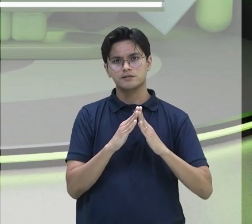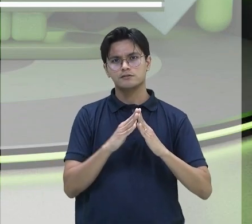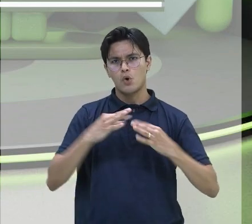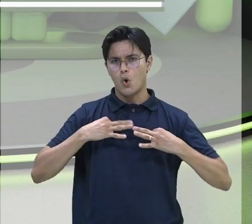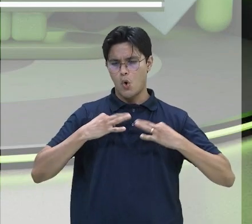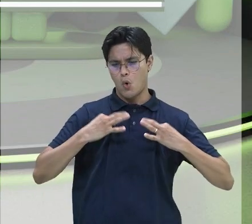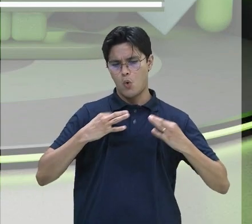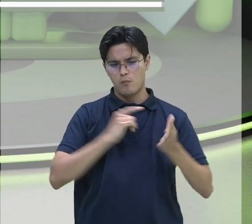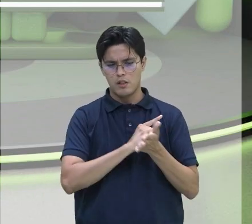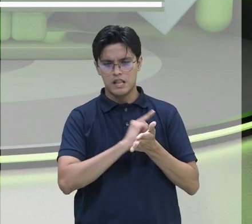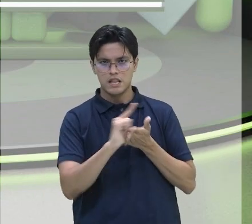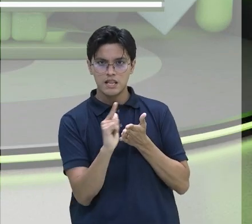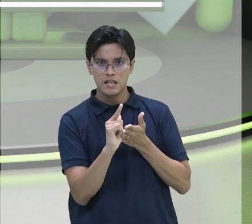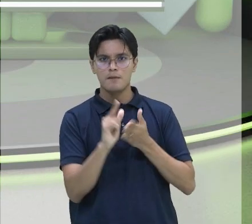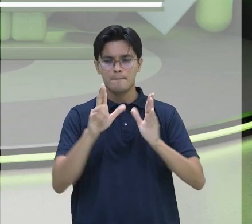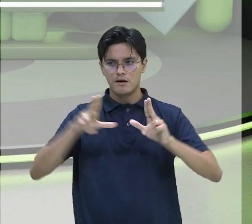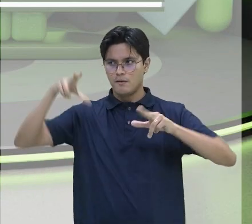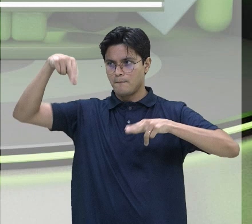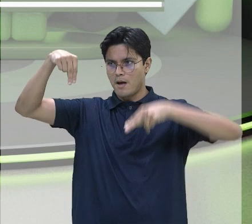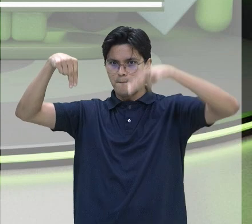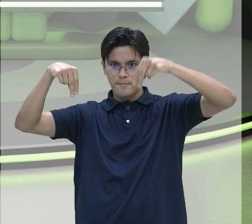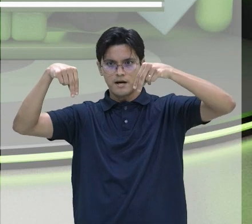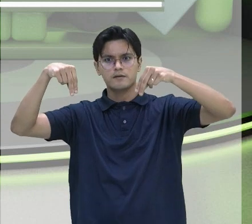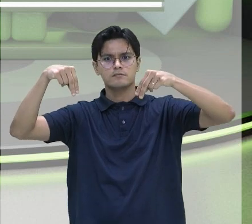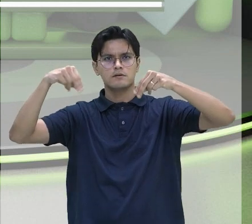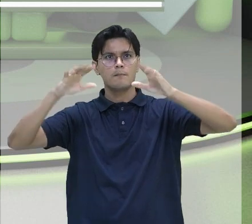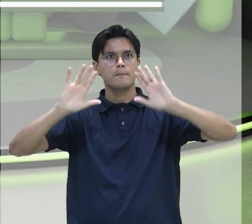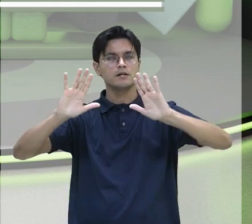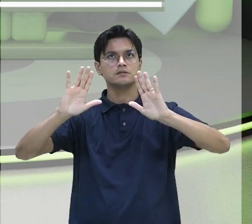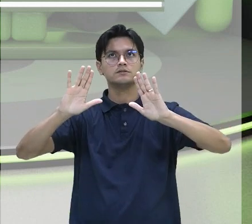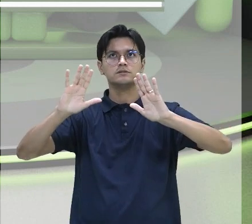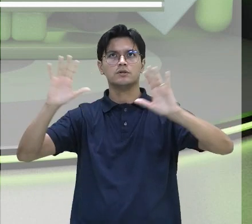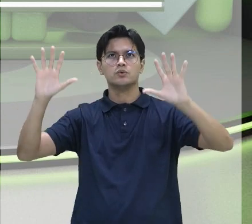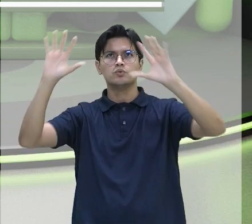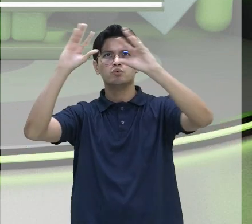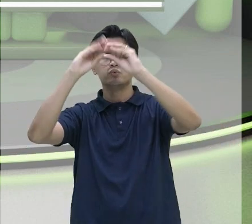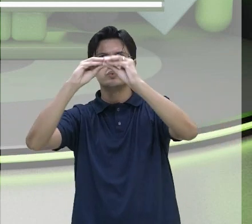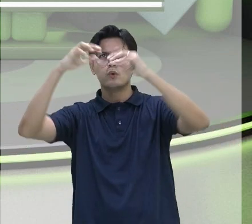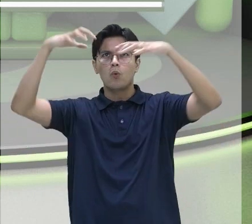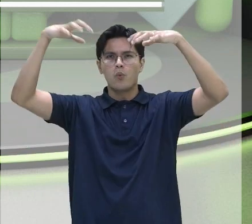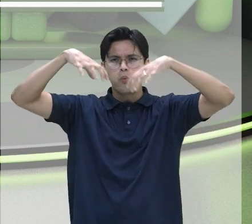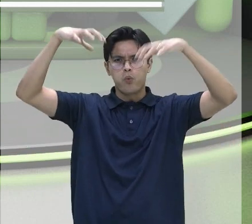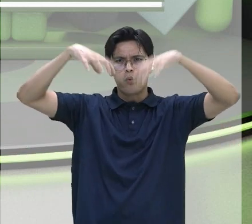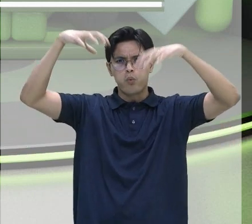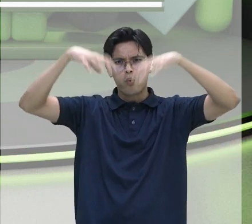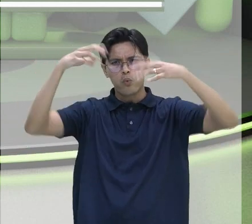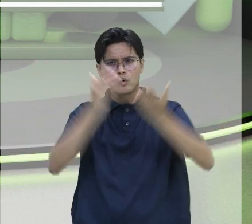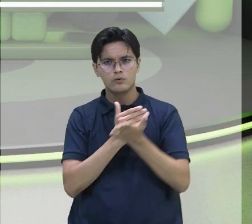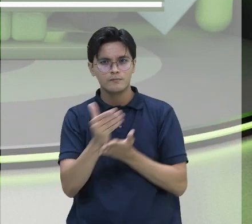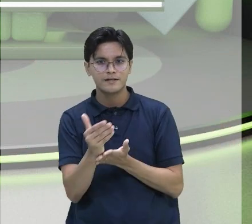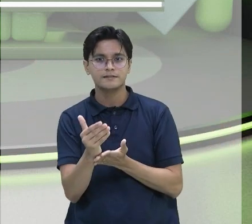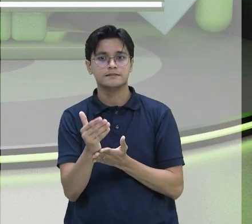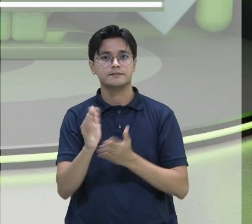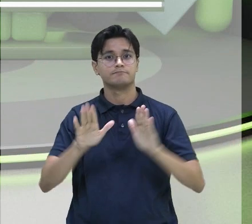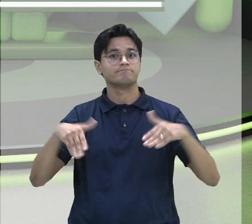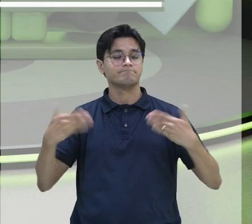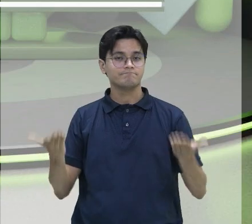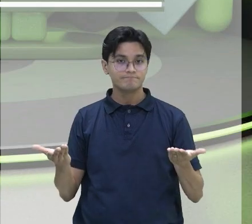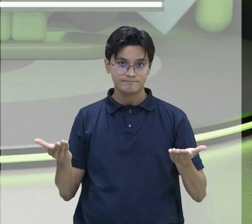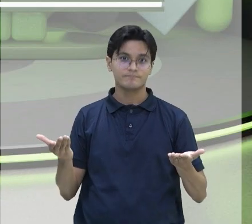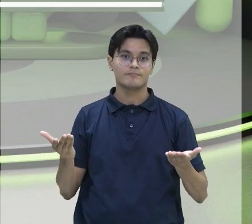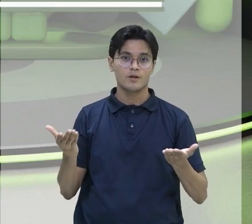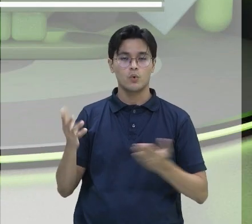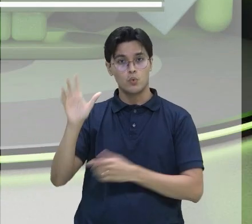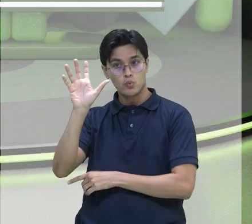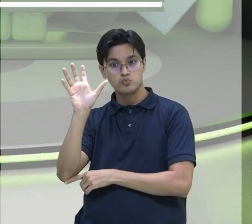nada, o que acontece? O tempo muda, fica nublado, inicia uma chuva. Então, o